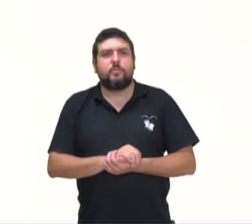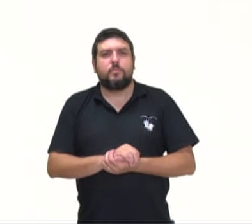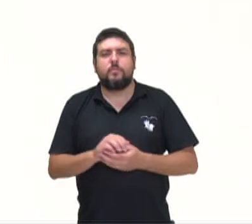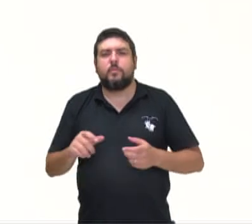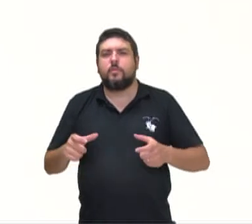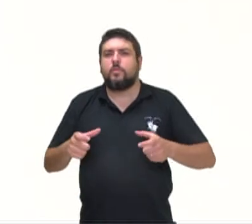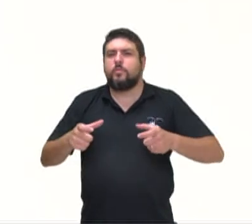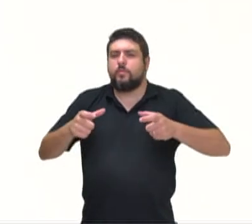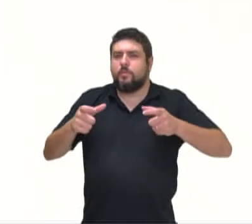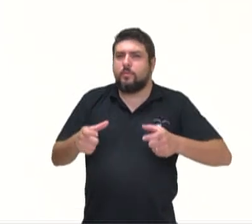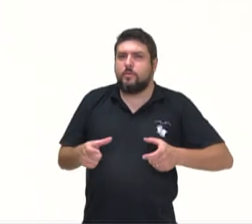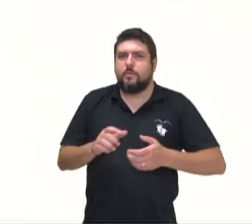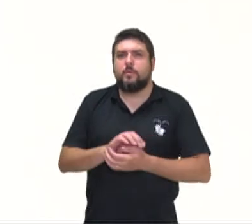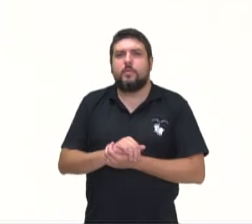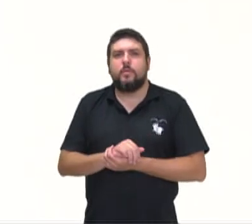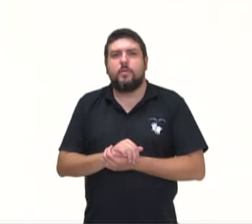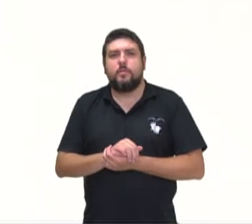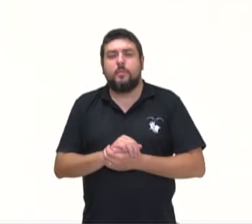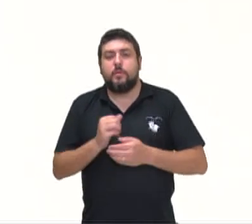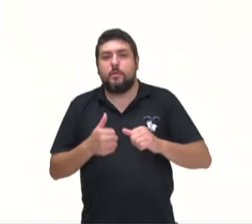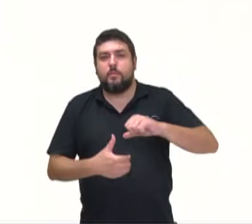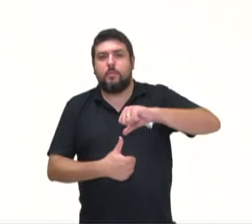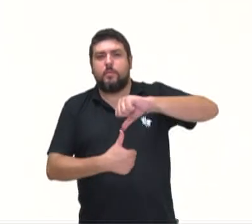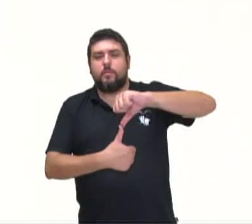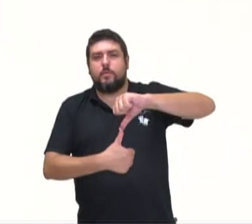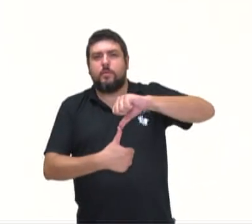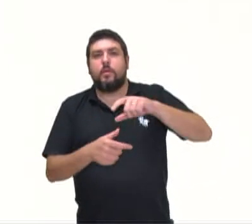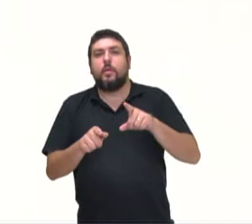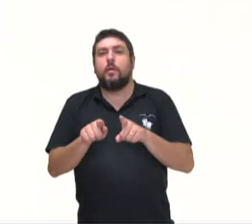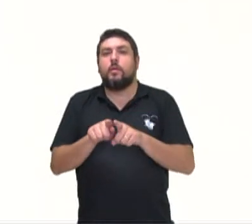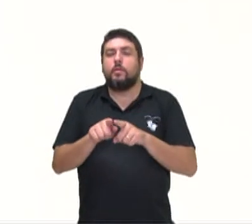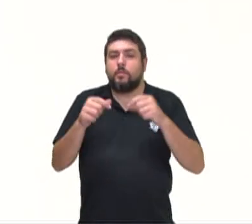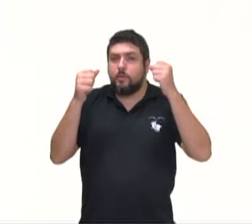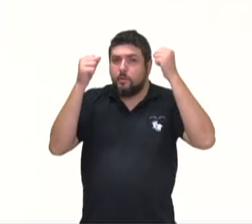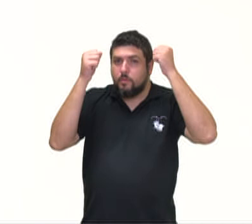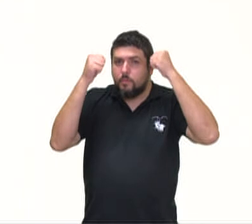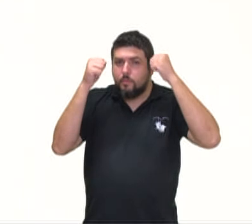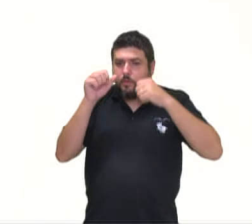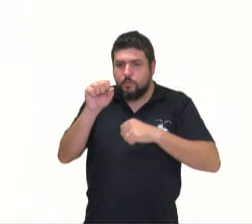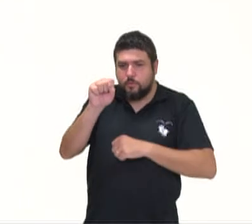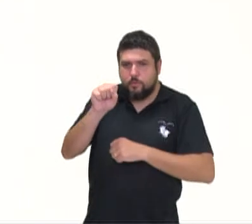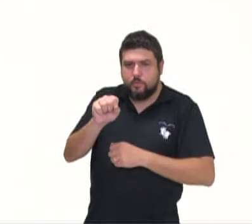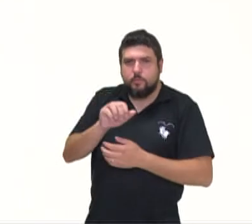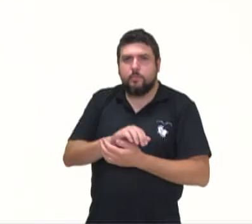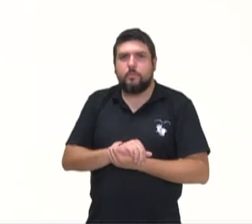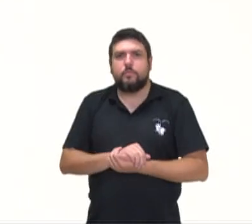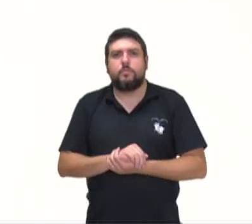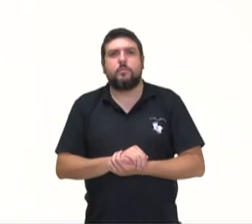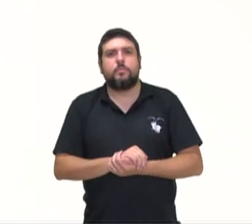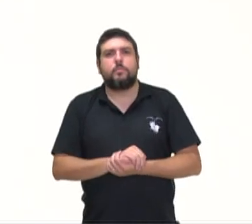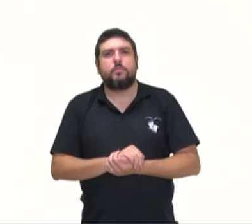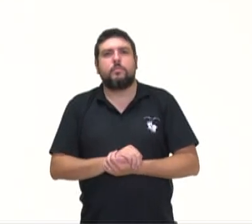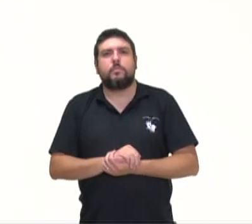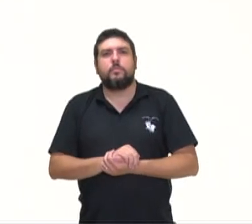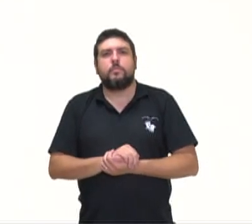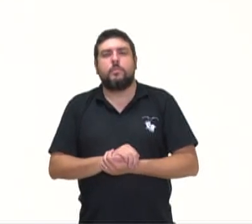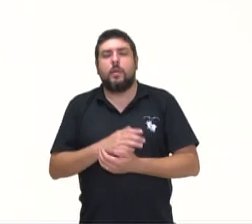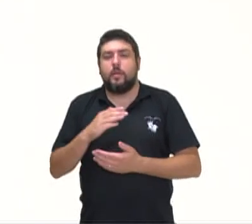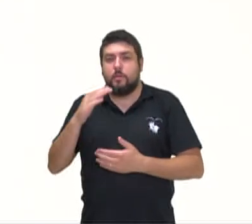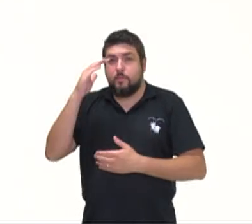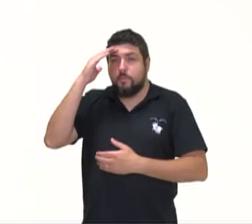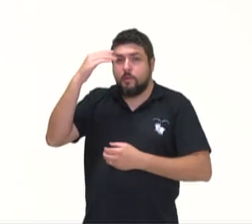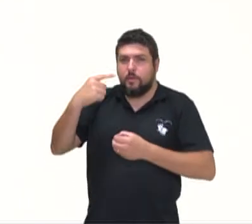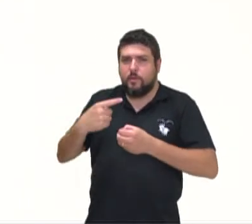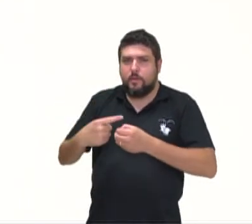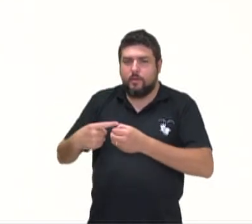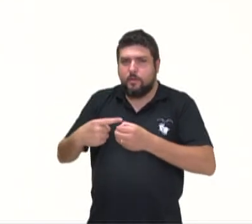se localizavam na América Central e na região sul do México. Principais cidades: Palenque, Tikal,